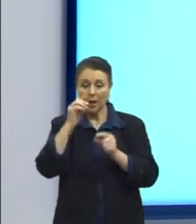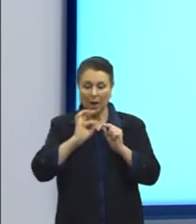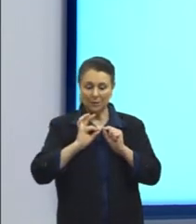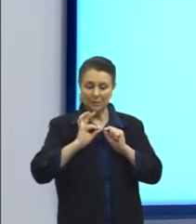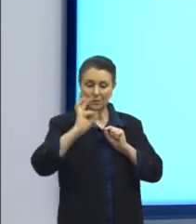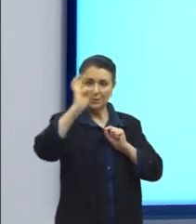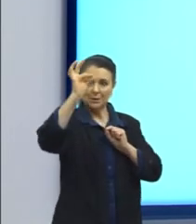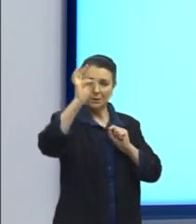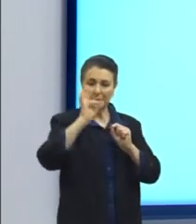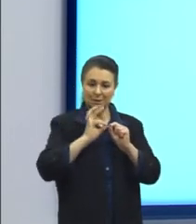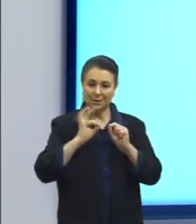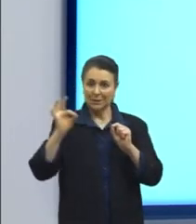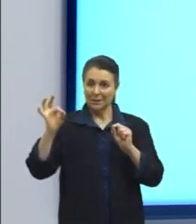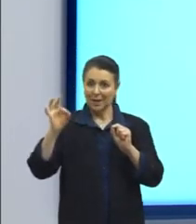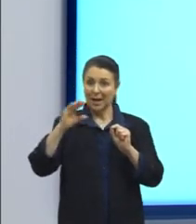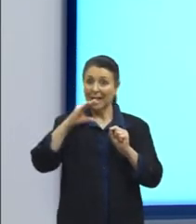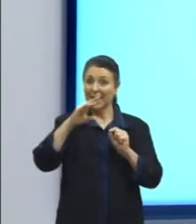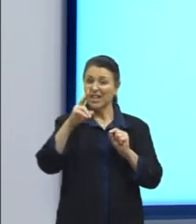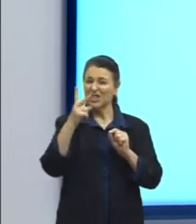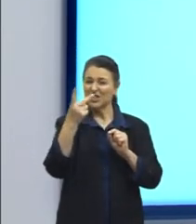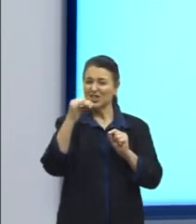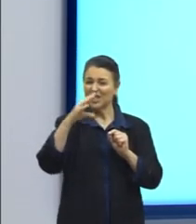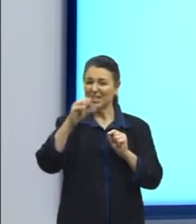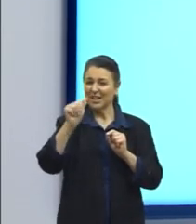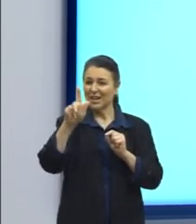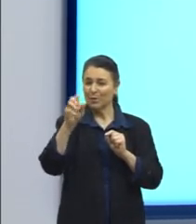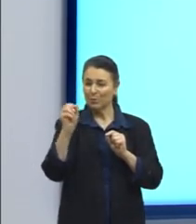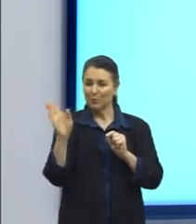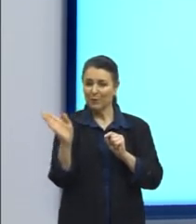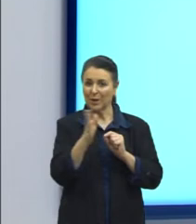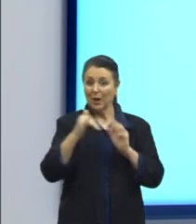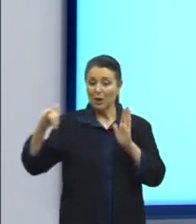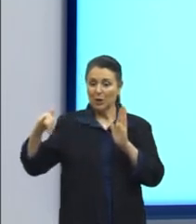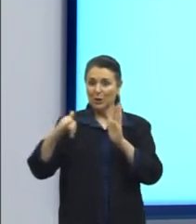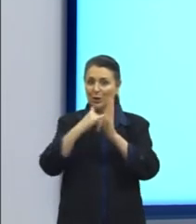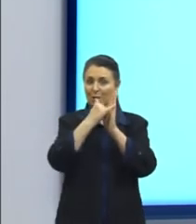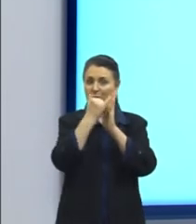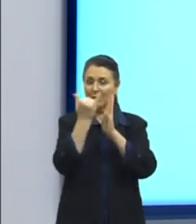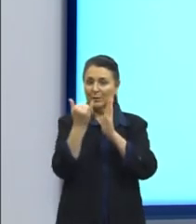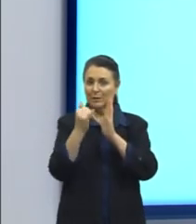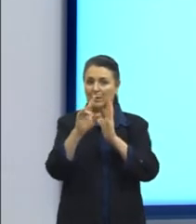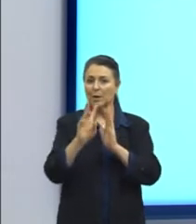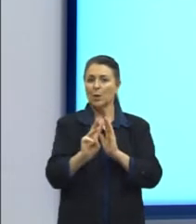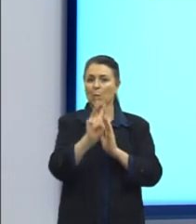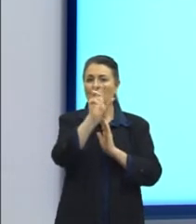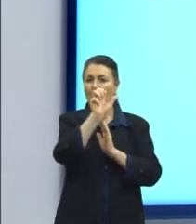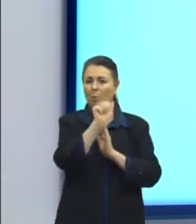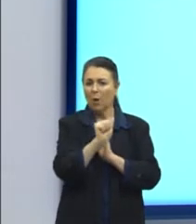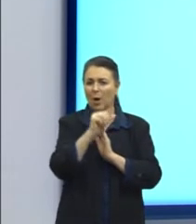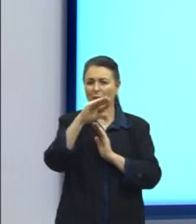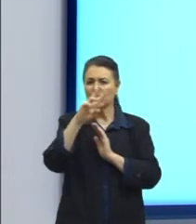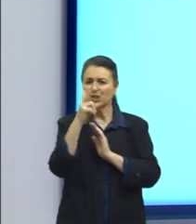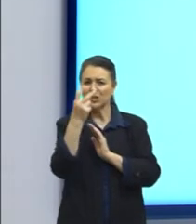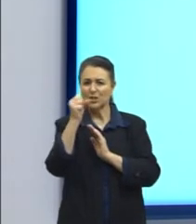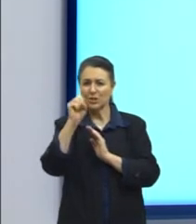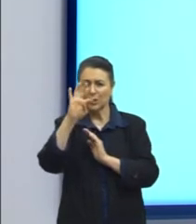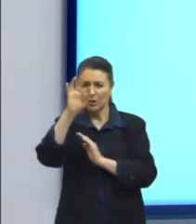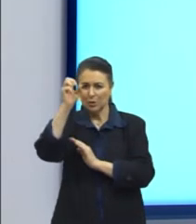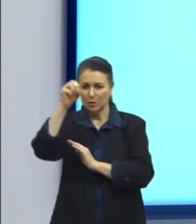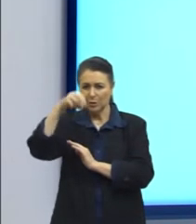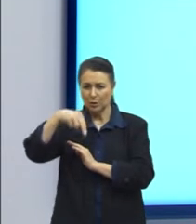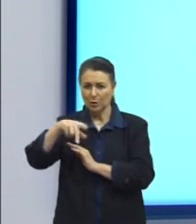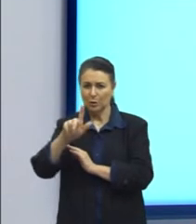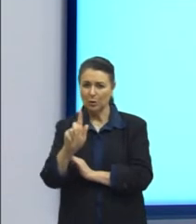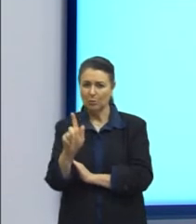deles chegava em Chicago em Nova York Washington então eram mísseis soviéticos